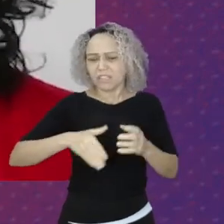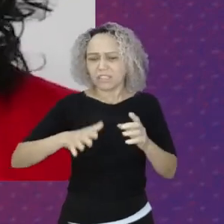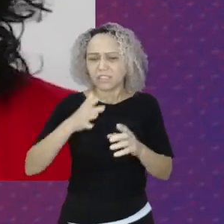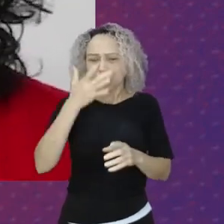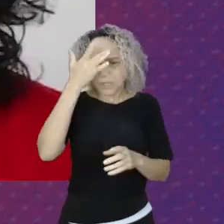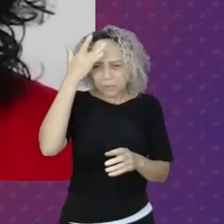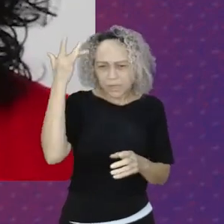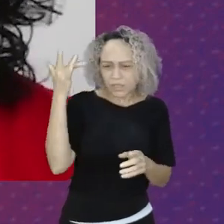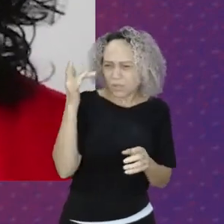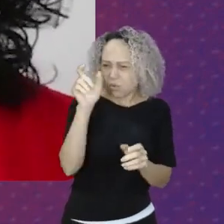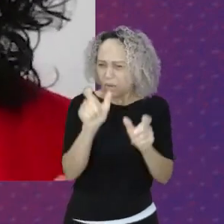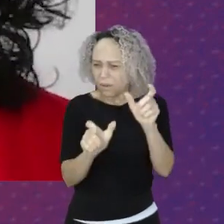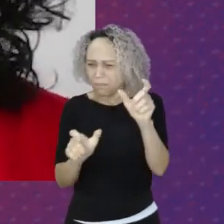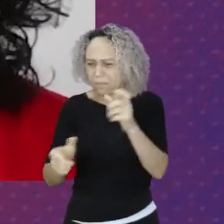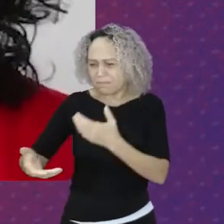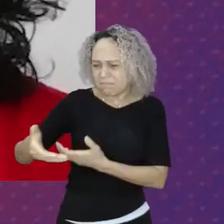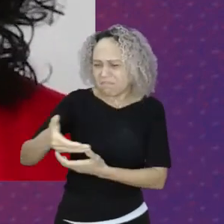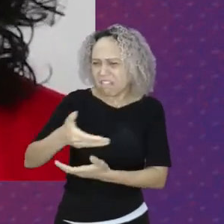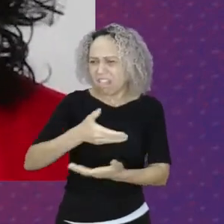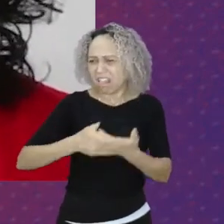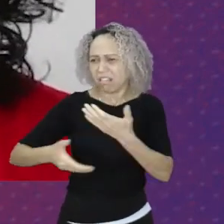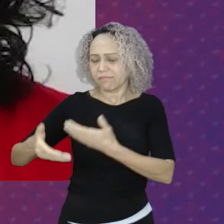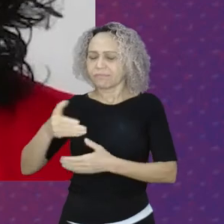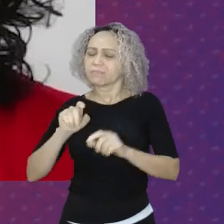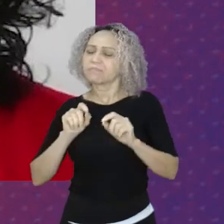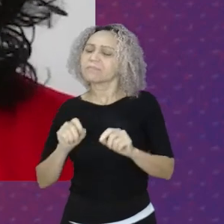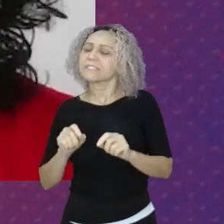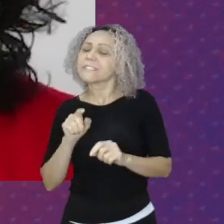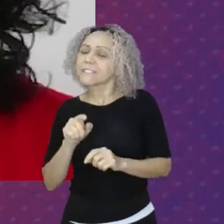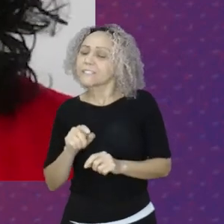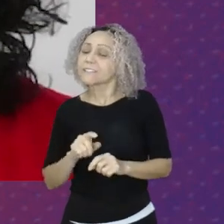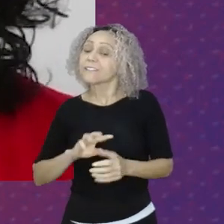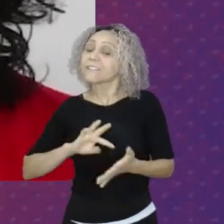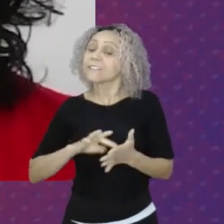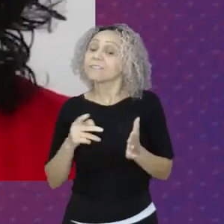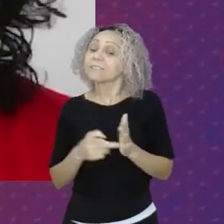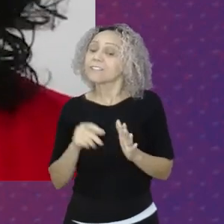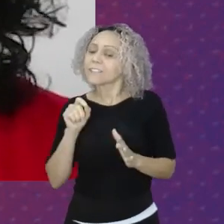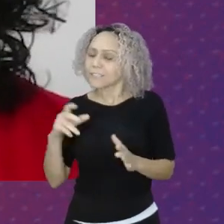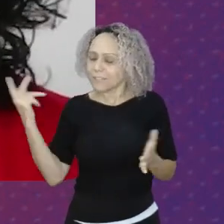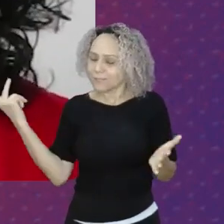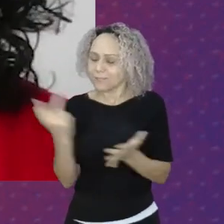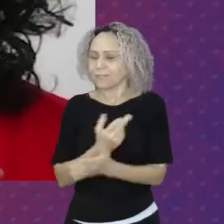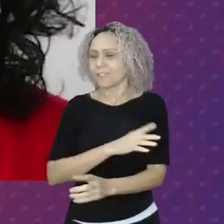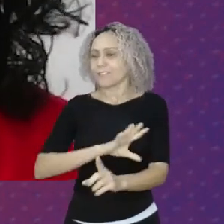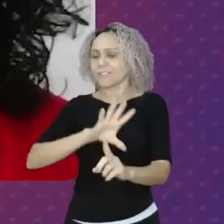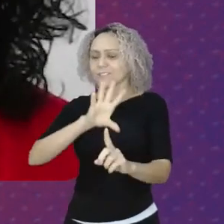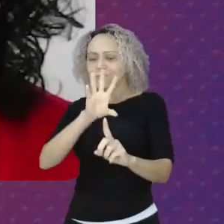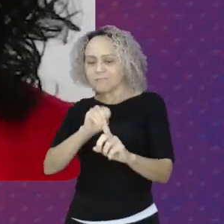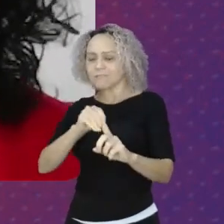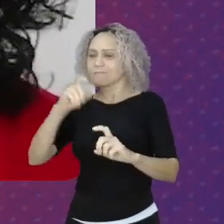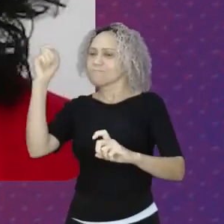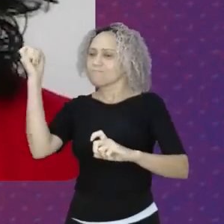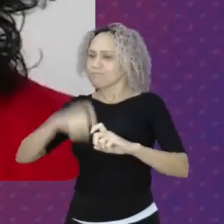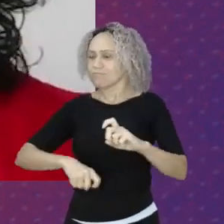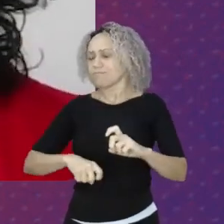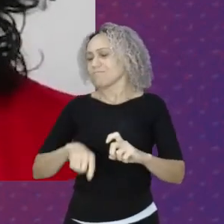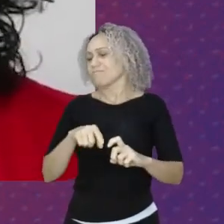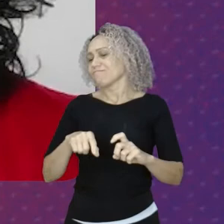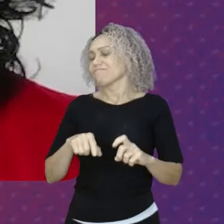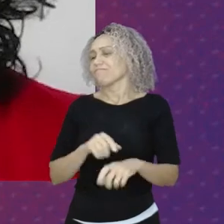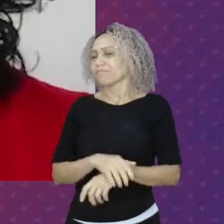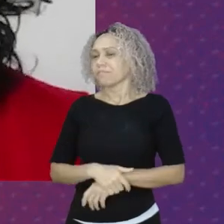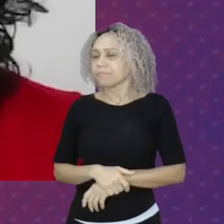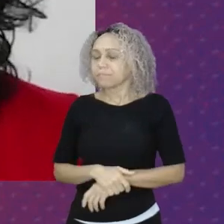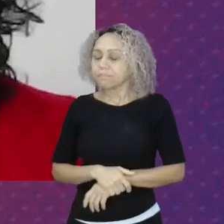UBSs, nos postos de saúde, mesmo não havendo situações físicas, também se identifica outras questões,